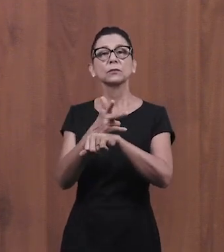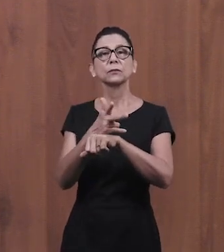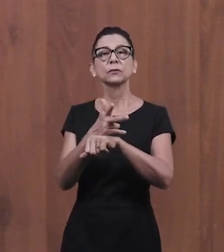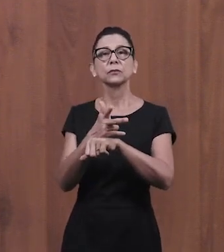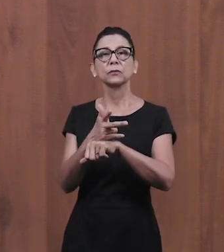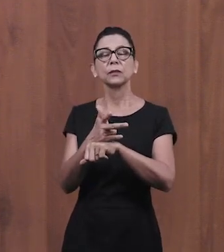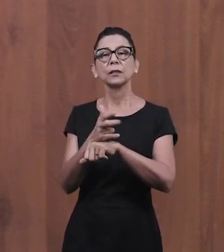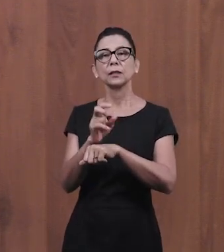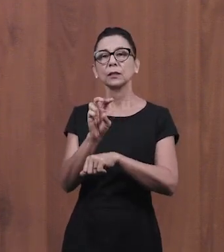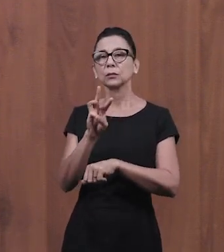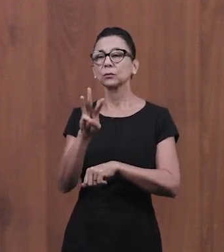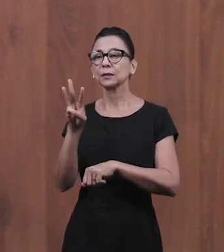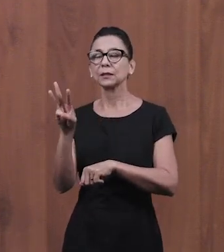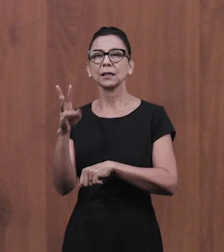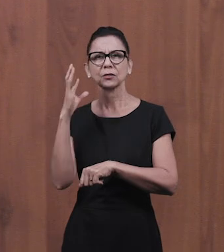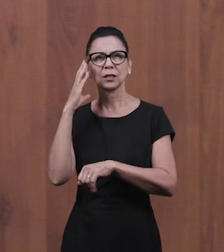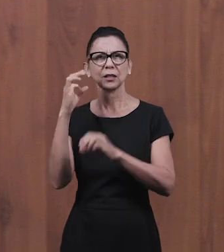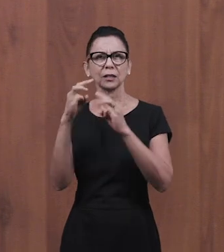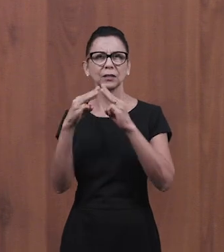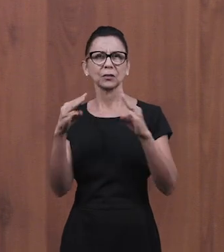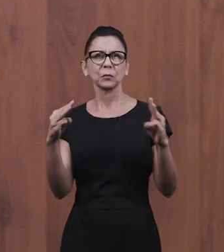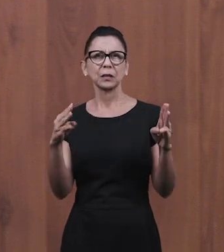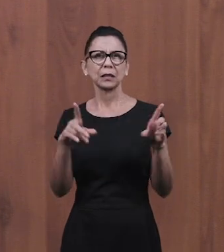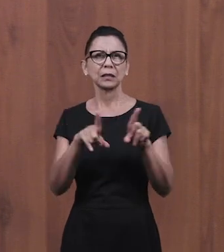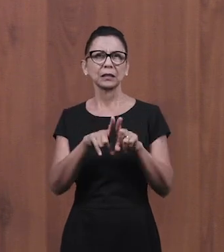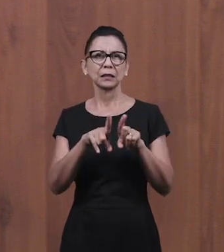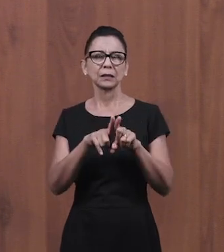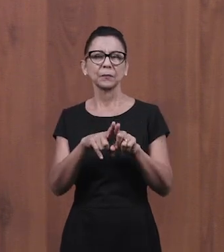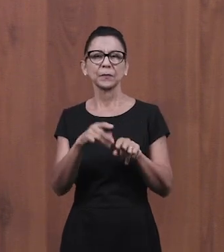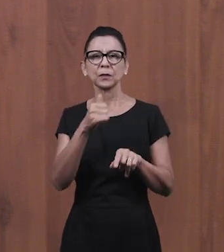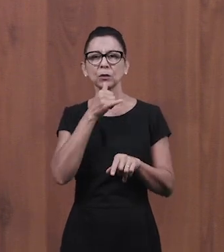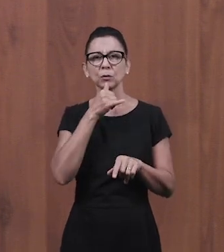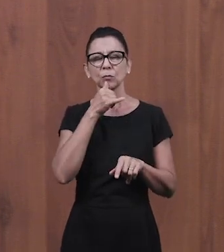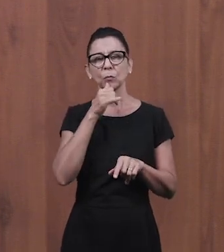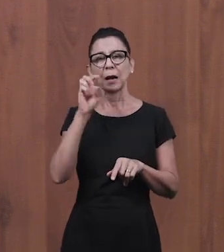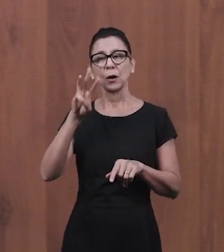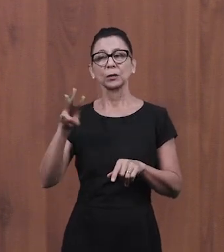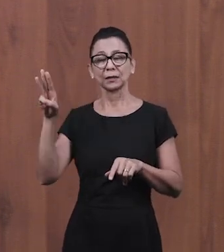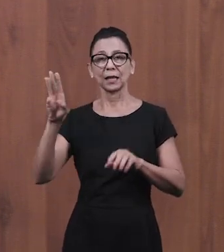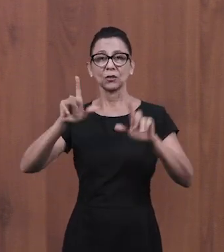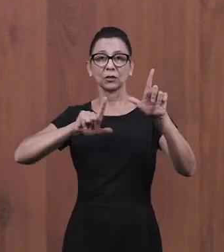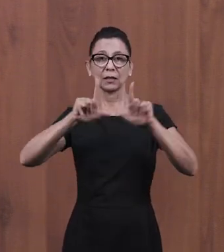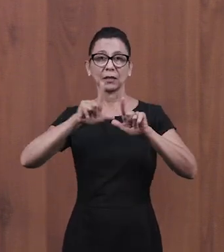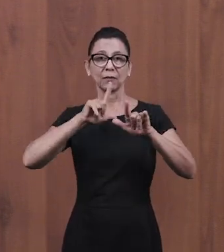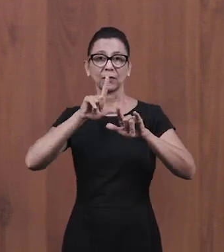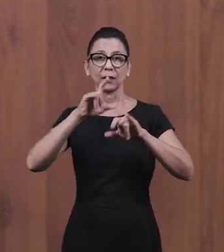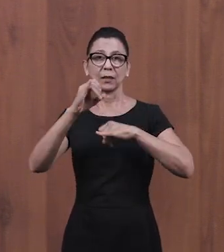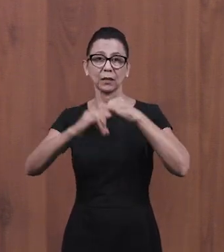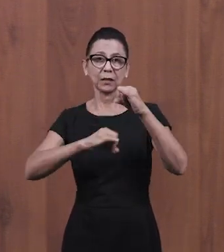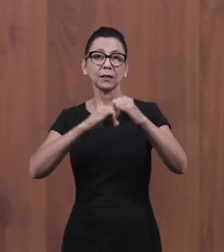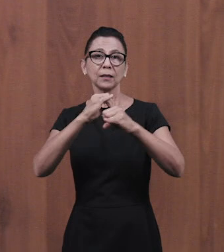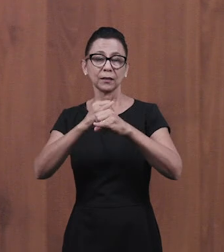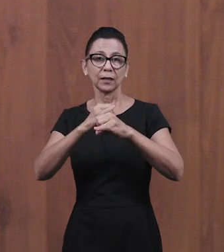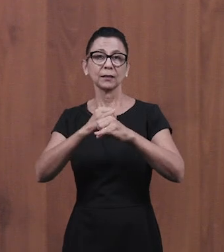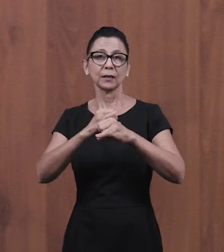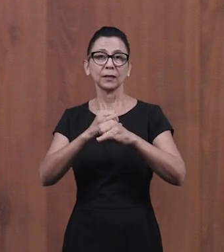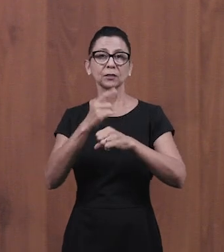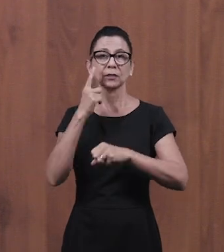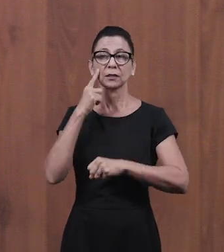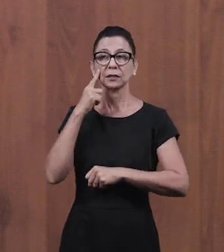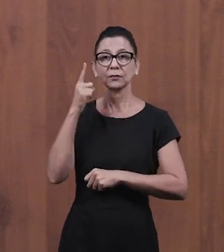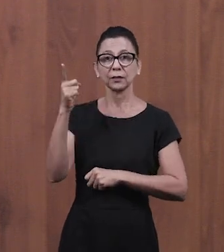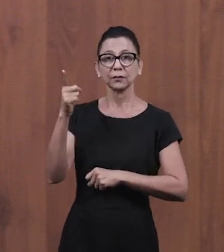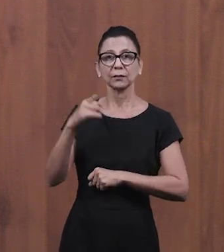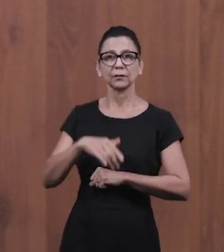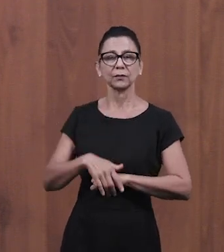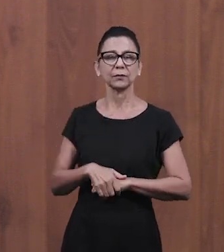nosso site da Rádio TV Web Manaim e tendo ali acesso à informação deles, do seu próprio vídeo,